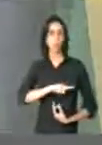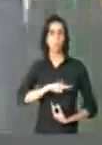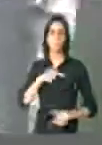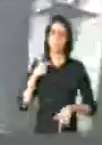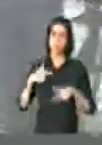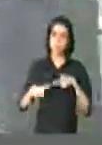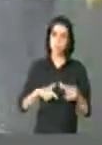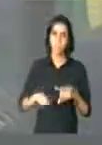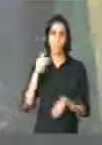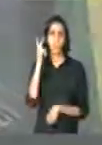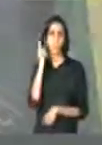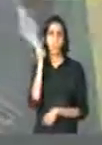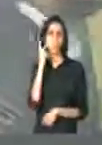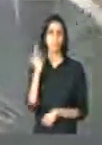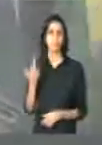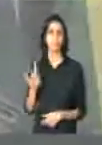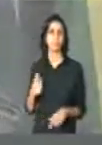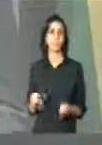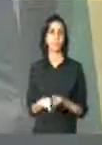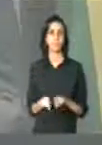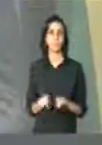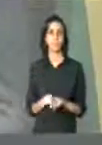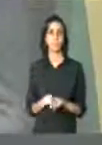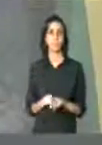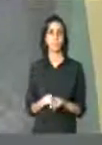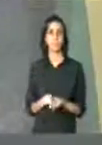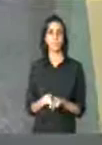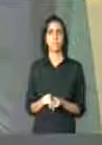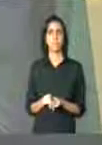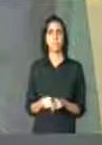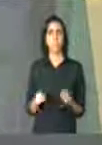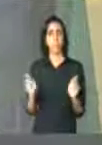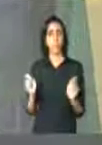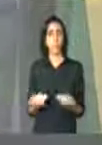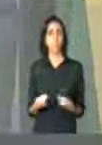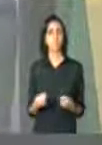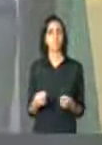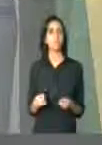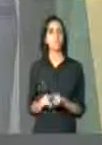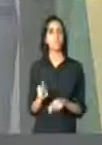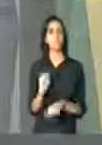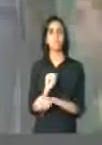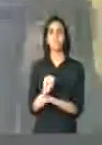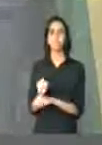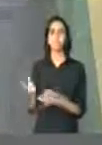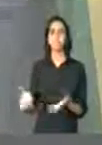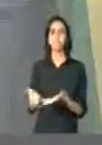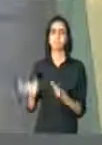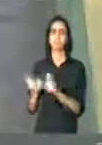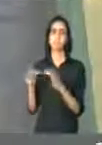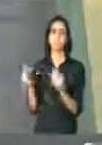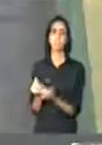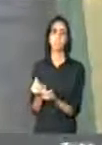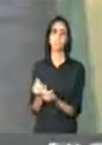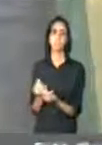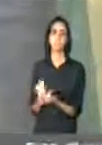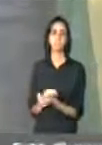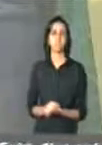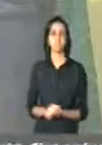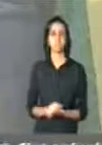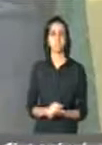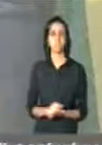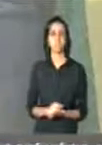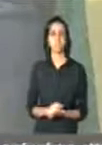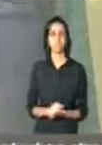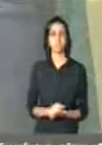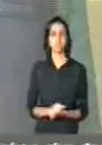de trabalhar, ter condições de usufruir e sustentar a sua família além do seu próprio sustento. Eu